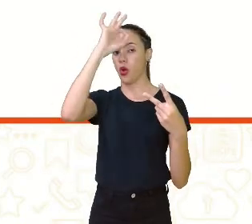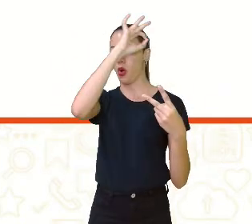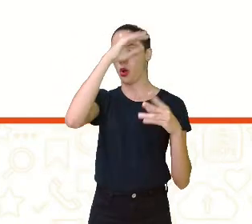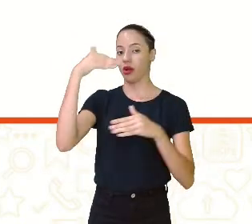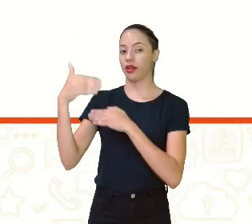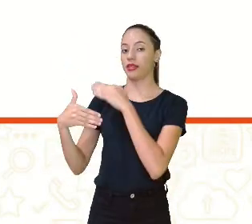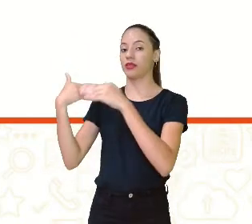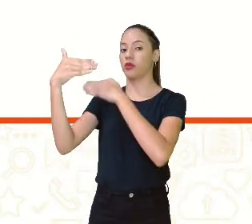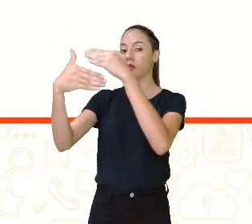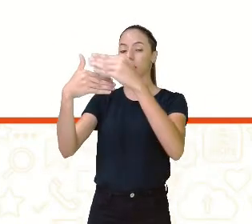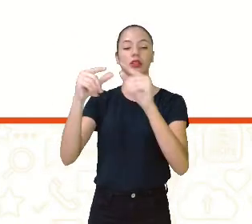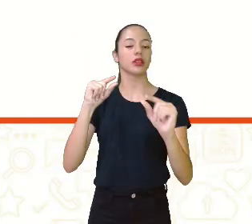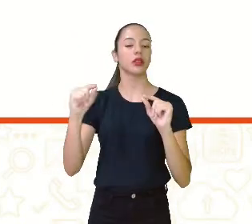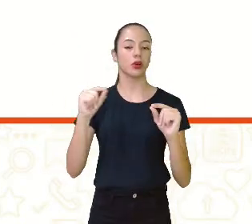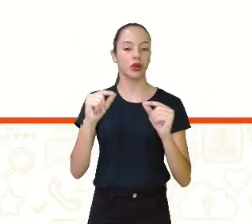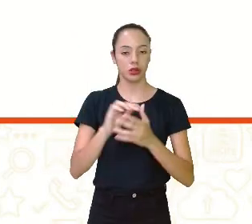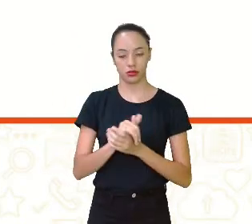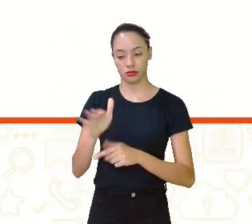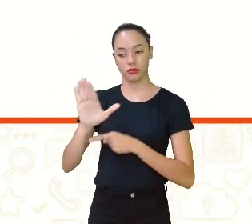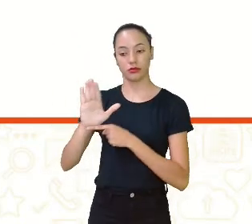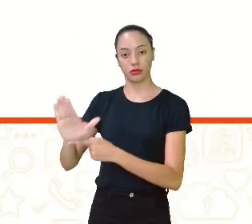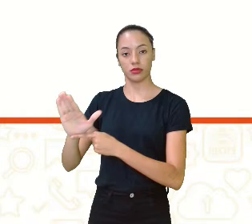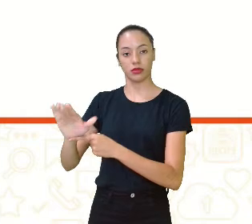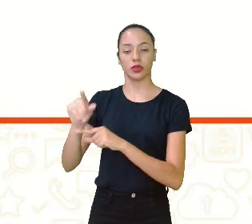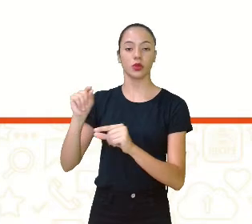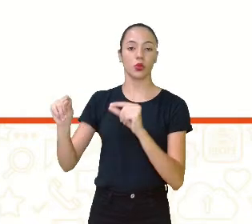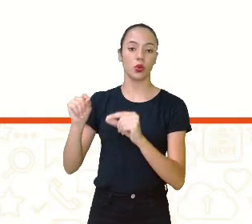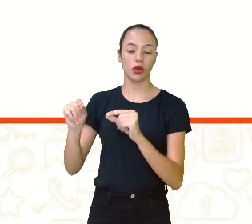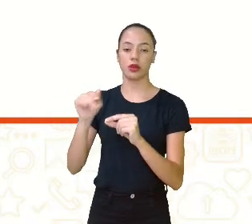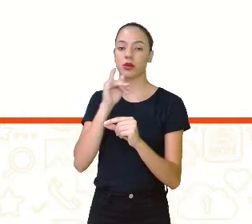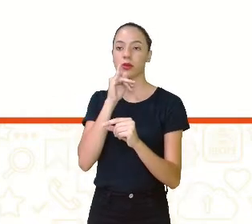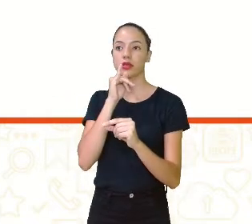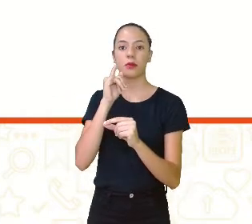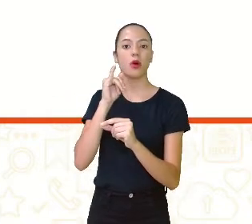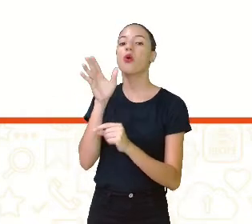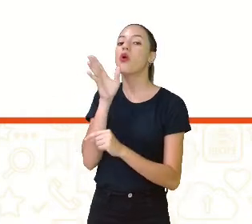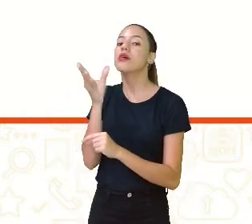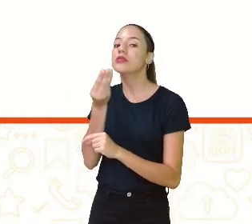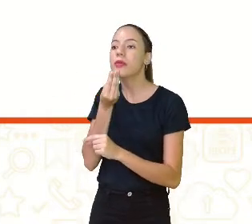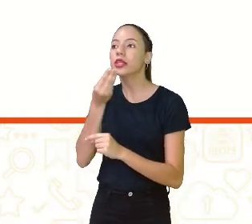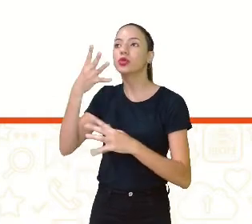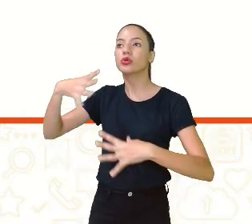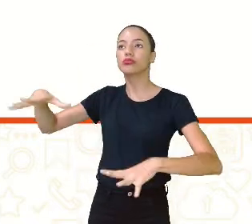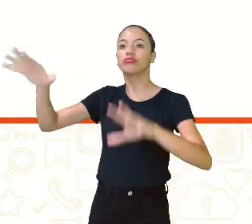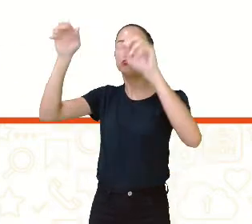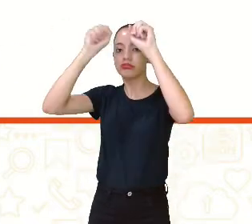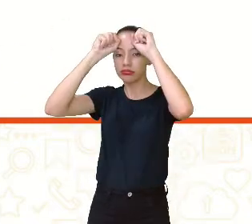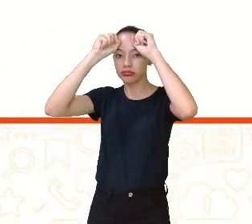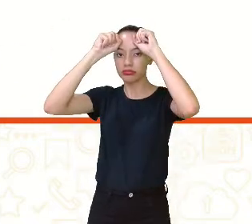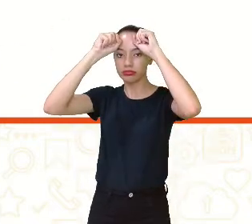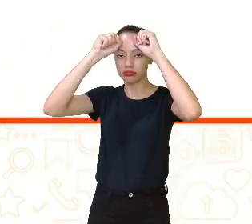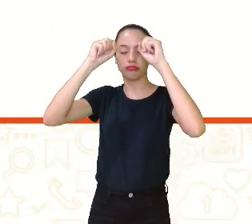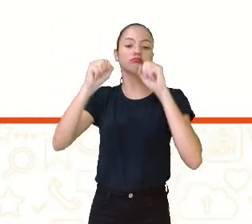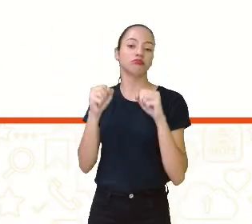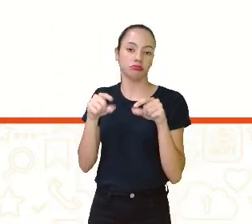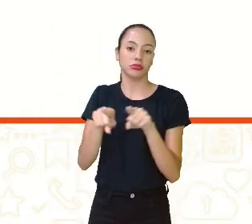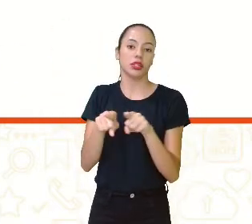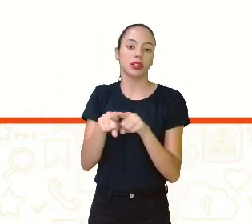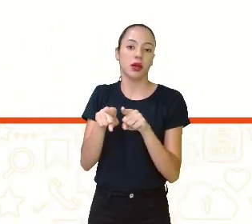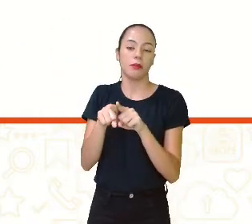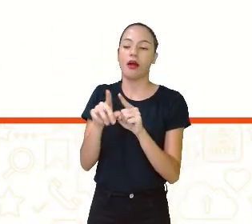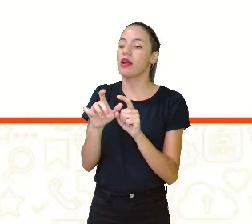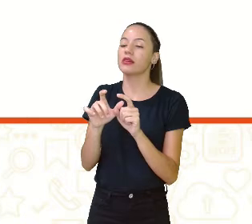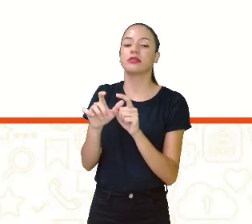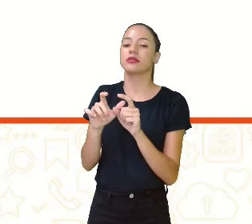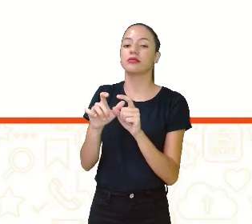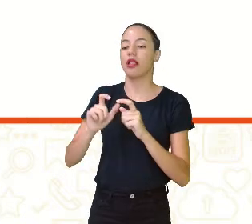desenvolvimento cognitivo favorece a aquisição de diversos conhecimentos, como também tem um aumento